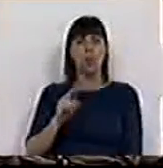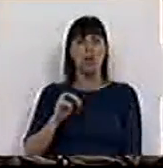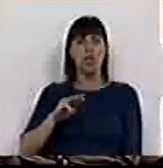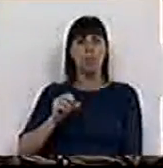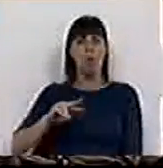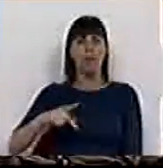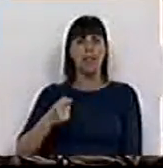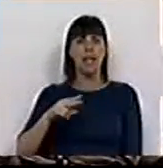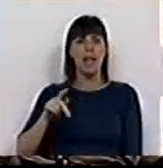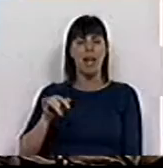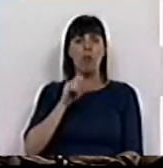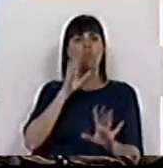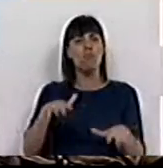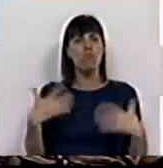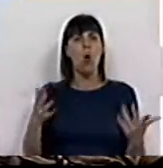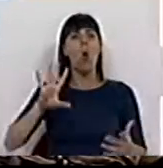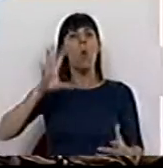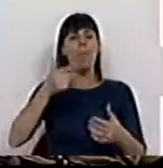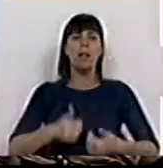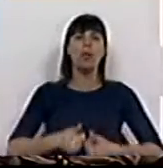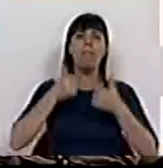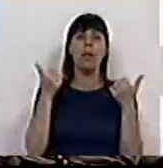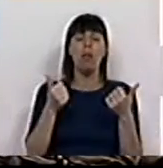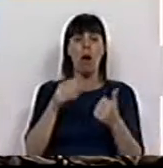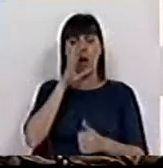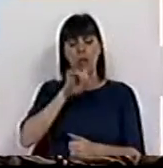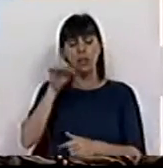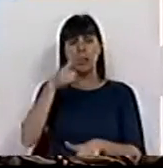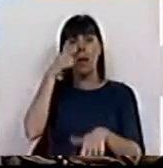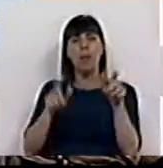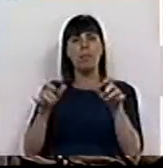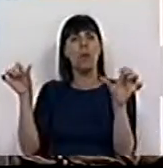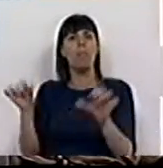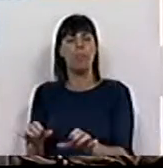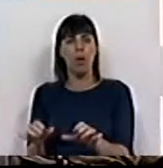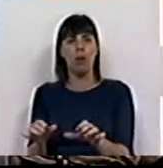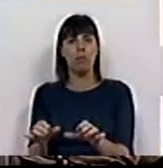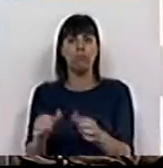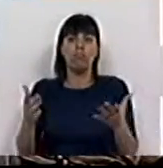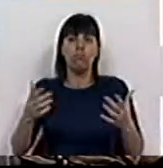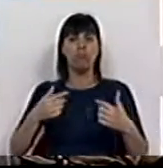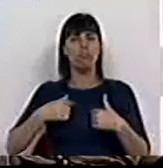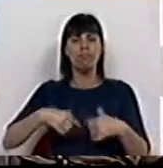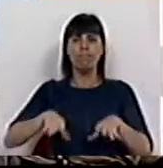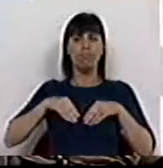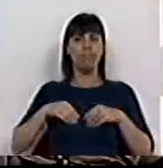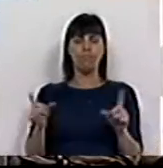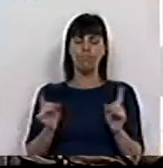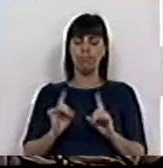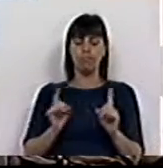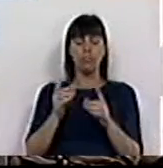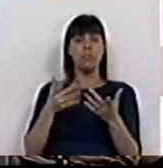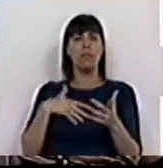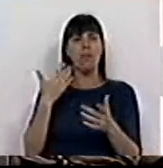Montenegro, que seja possível um país estar melhor se os seus cidadãos estão pior. Não nos conformamos, de resto,